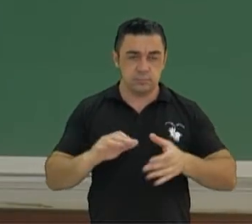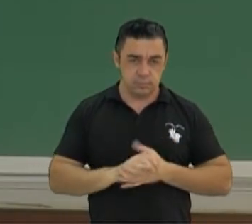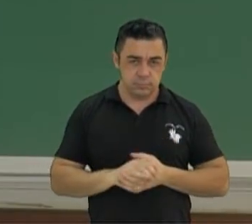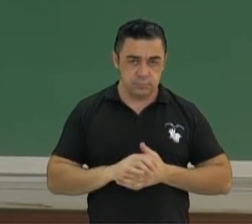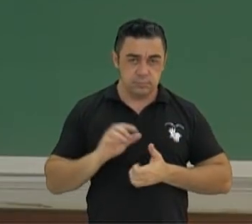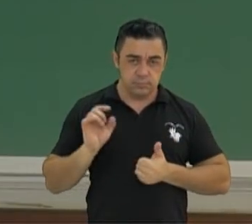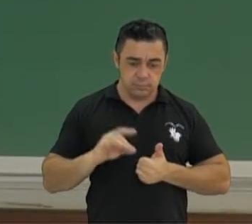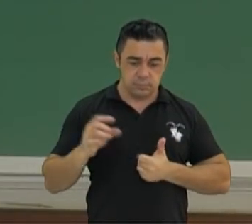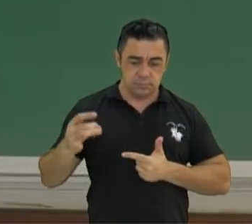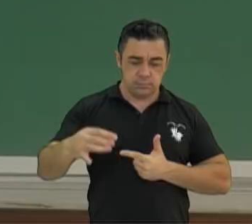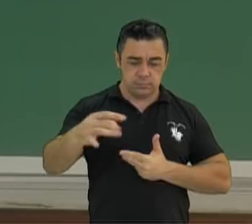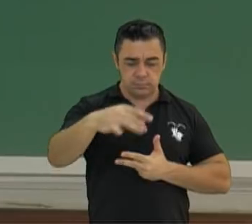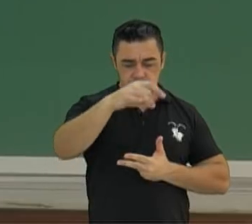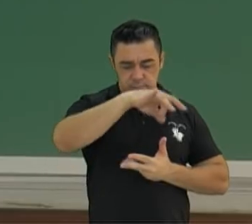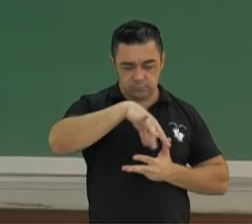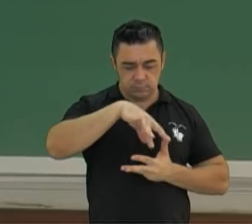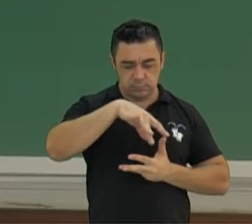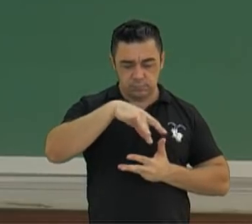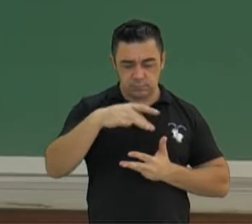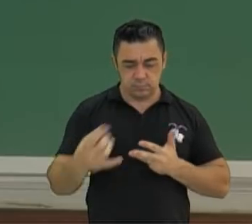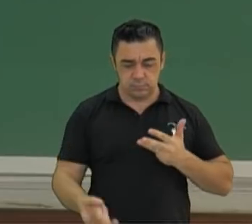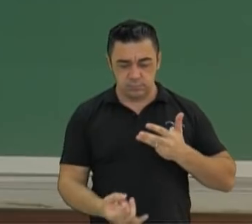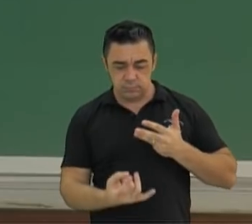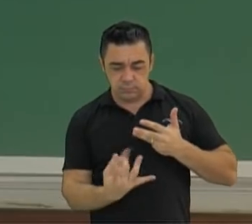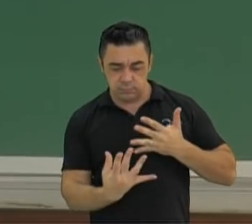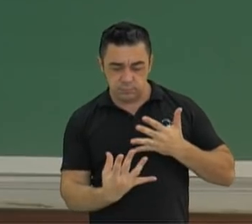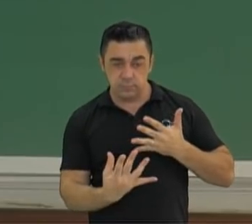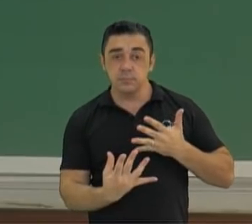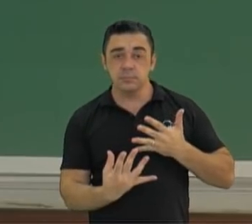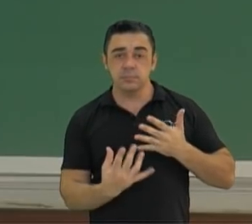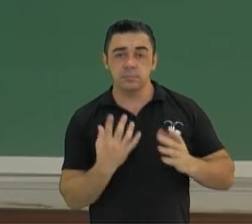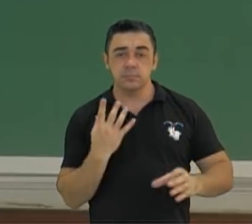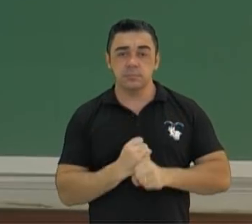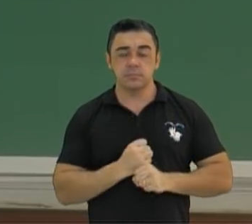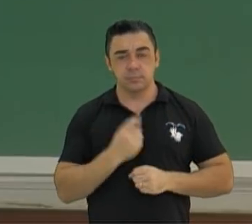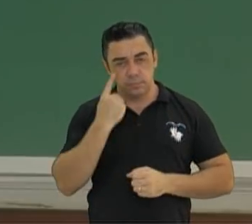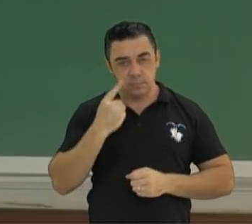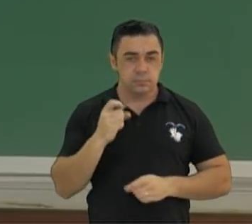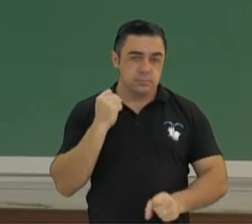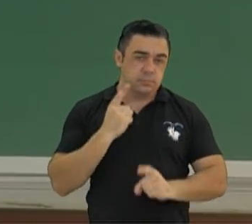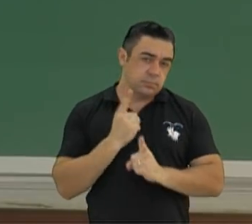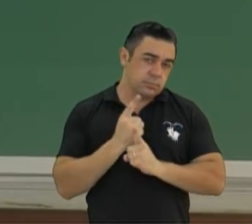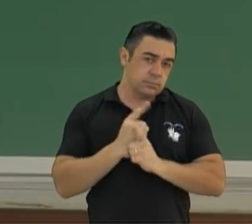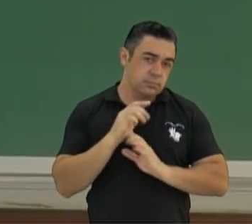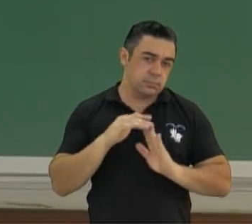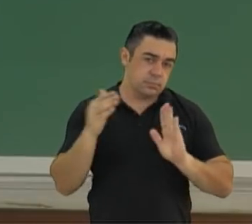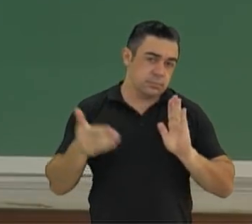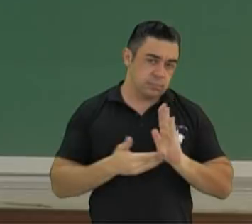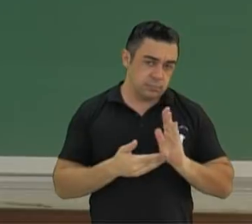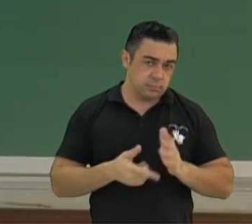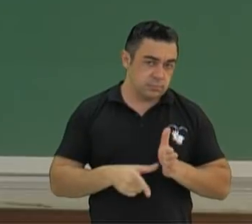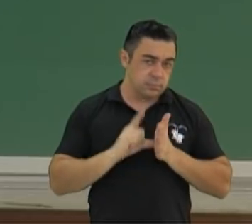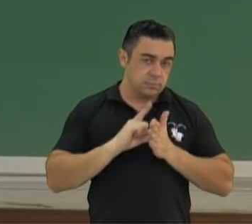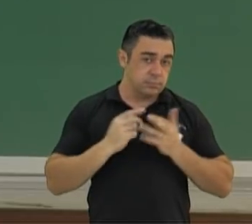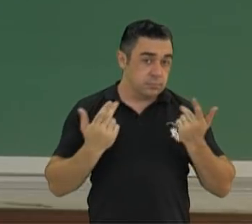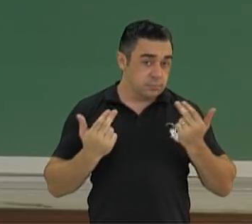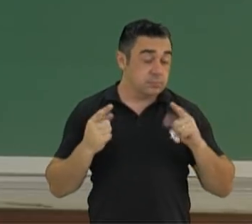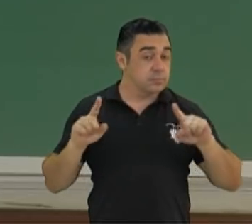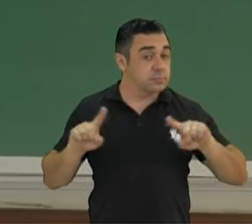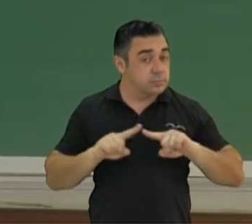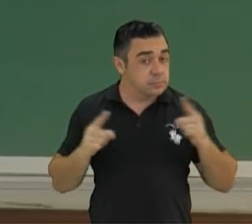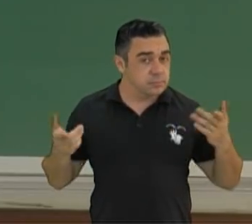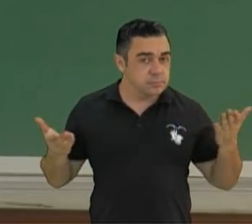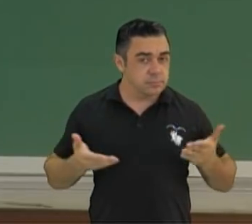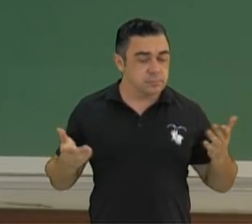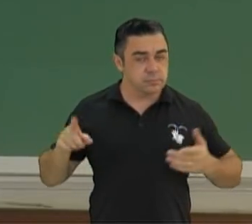figura separadamente para depois somar e achar a área total. Igualzinho a gente fez antes, só que agora com a